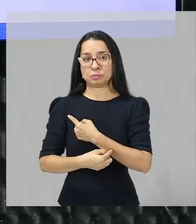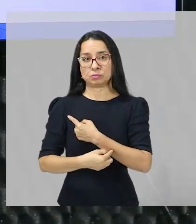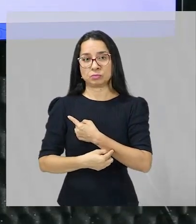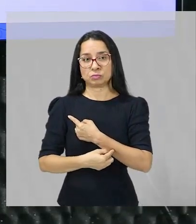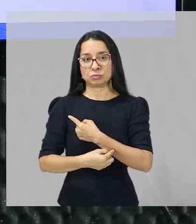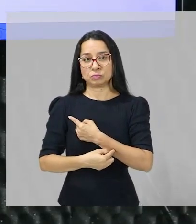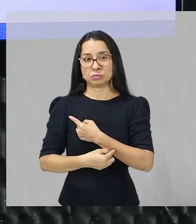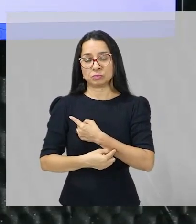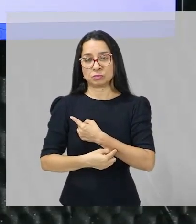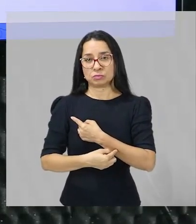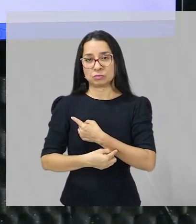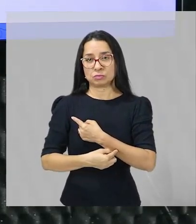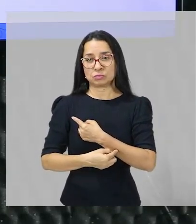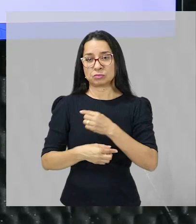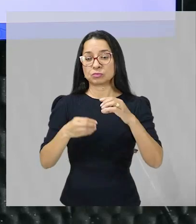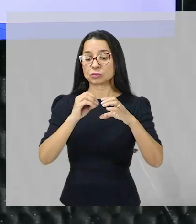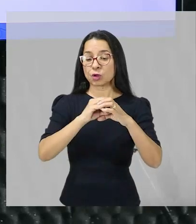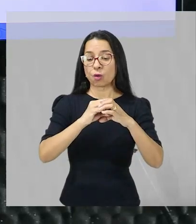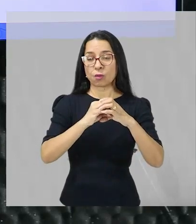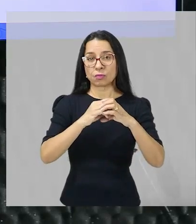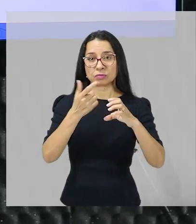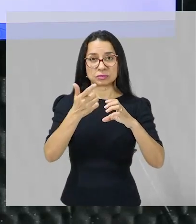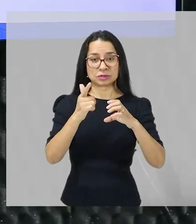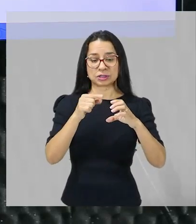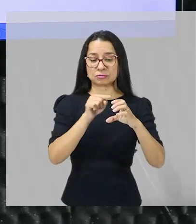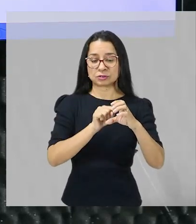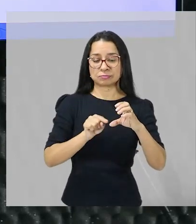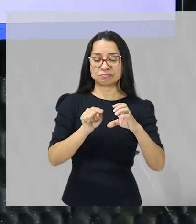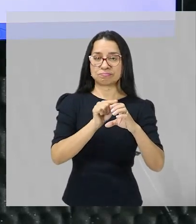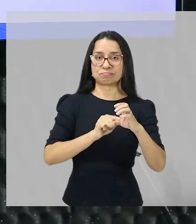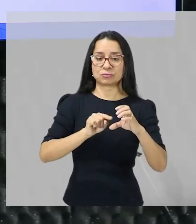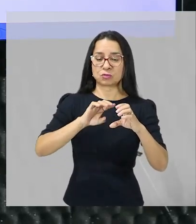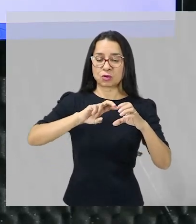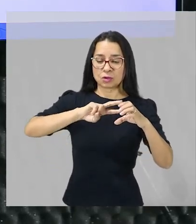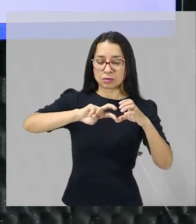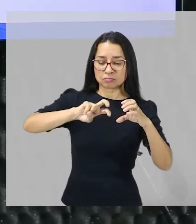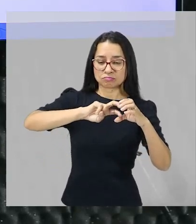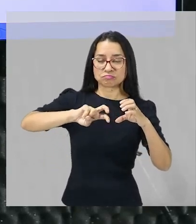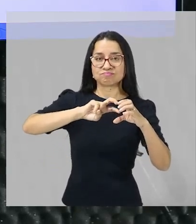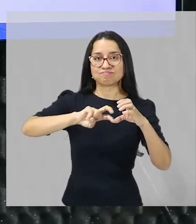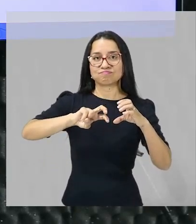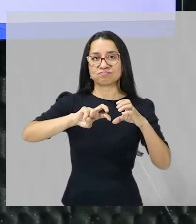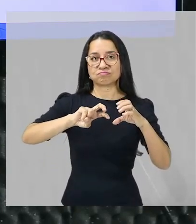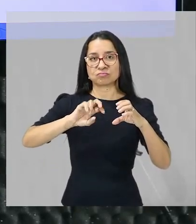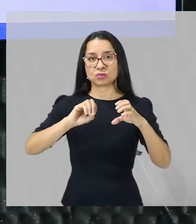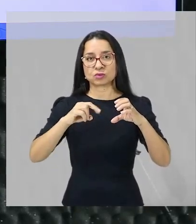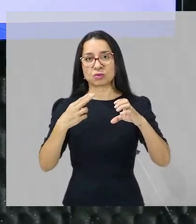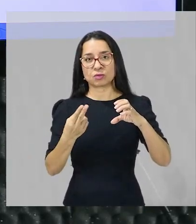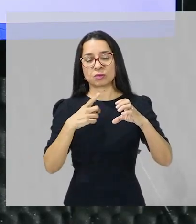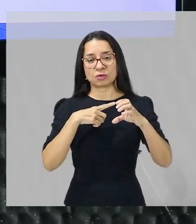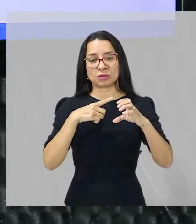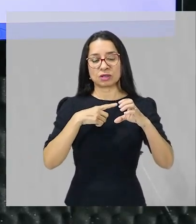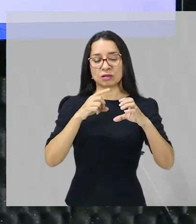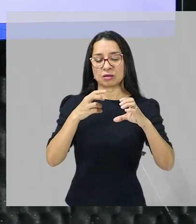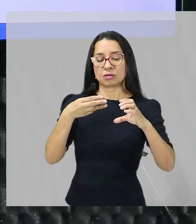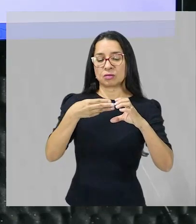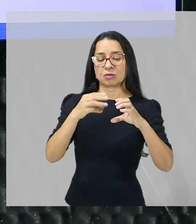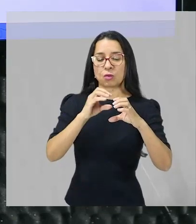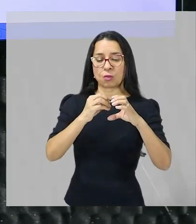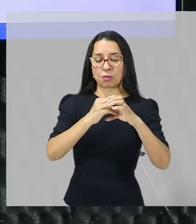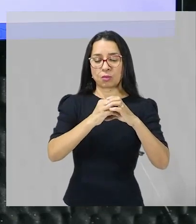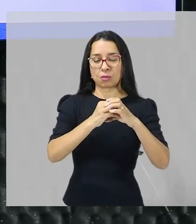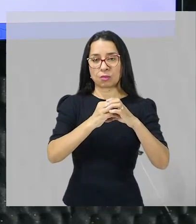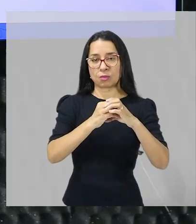que é isso? São óvulos que não têm núcleo, que foi retirado o núcleo. Ou seja, eu tenho um